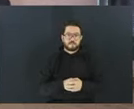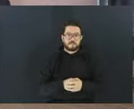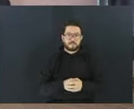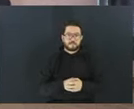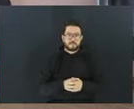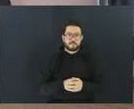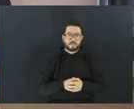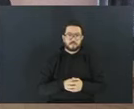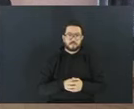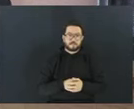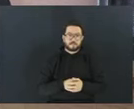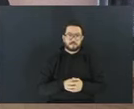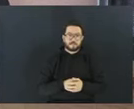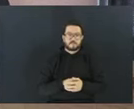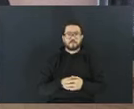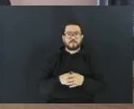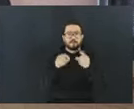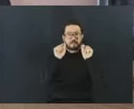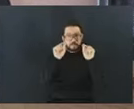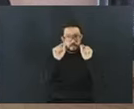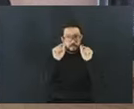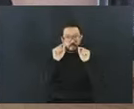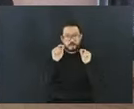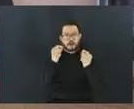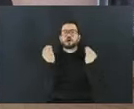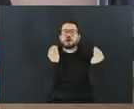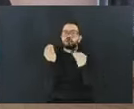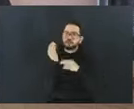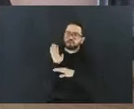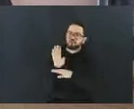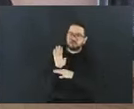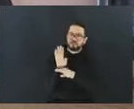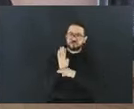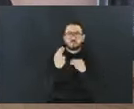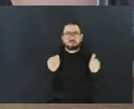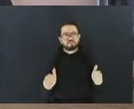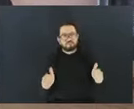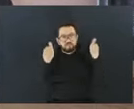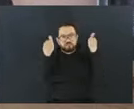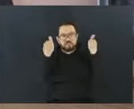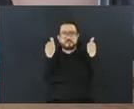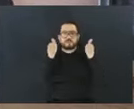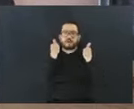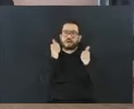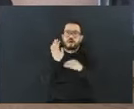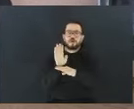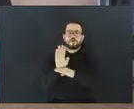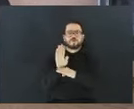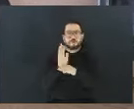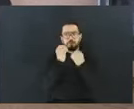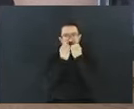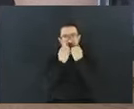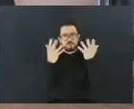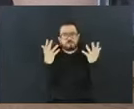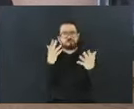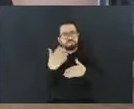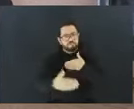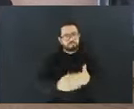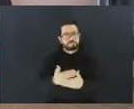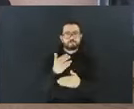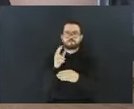Militar vê esse programa, se é benéfico, se contribui também para para a população. Haja visto,